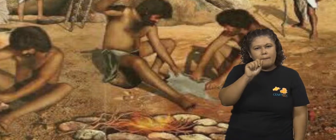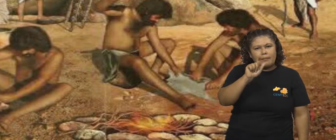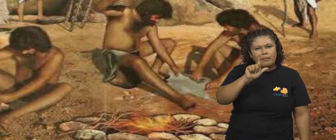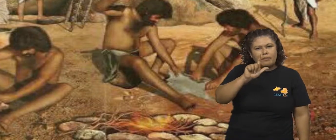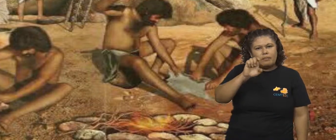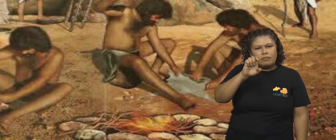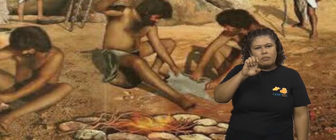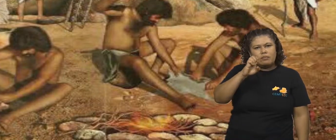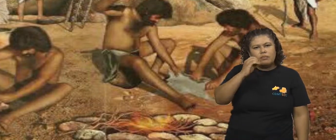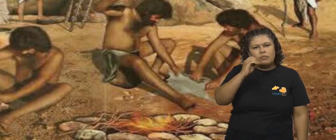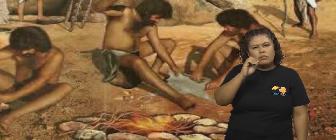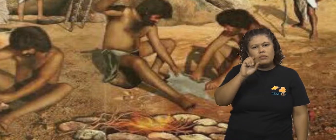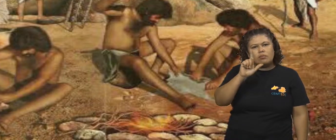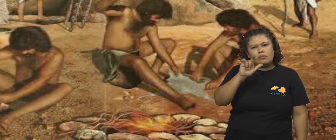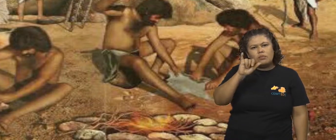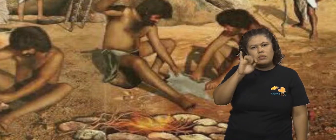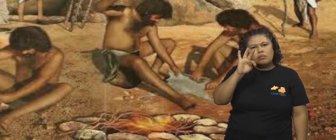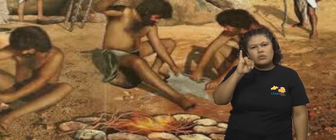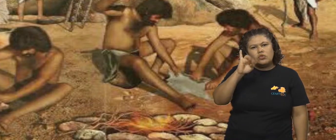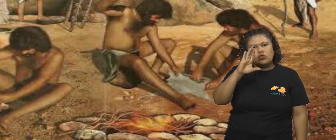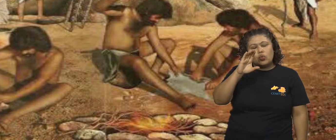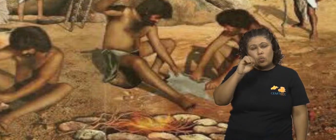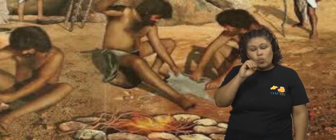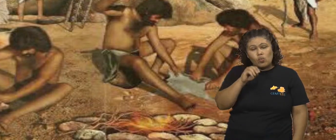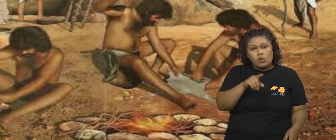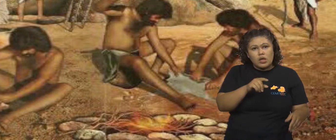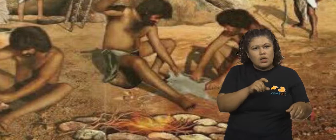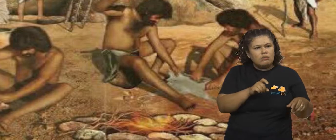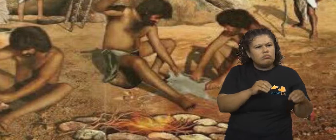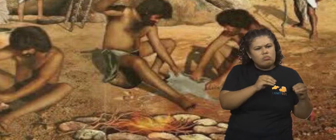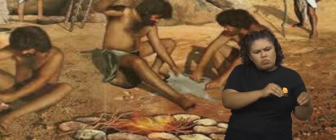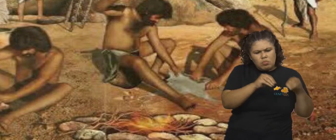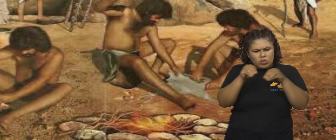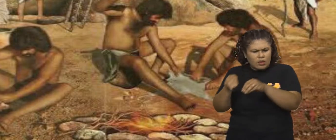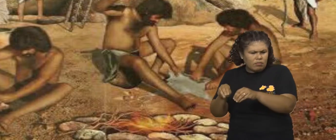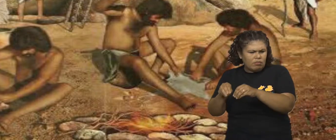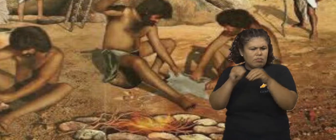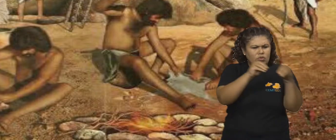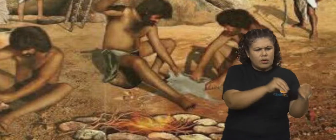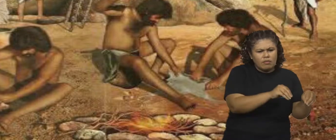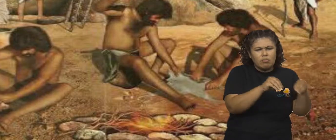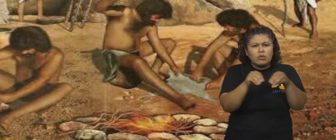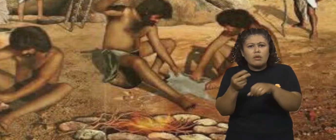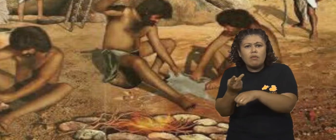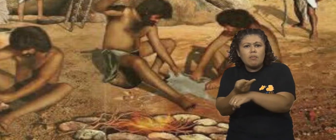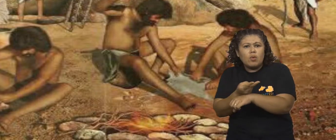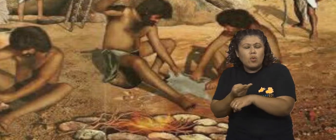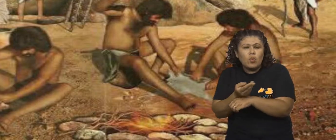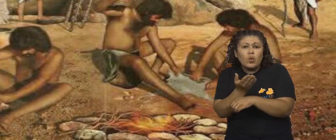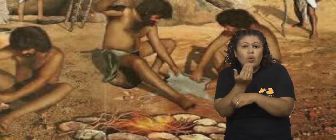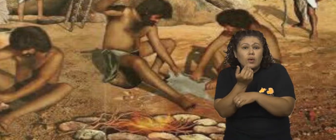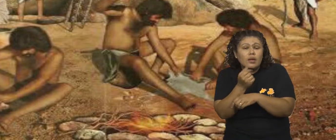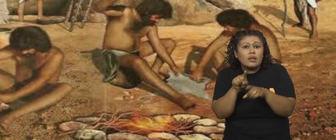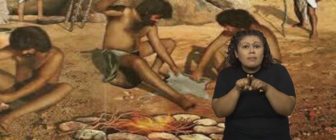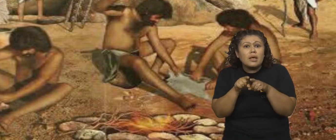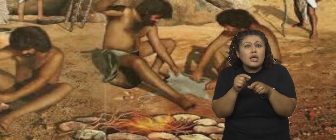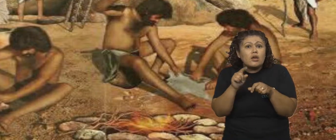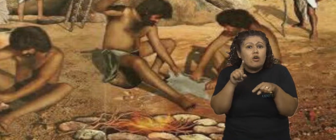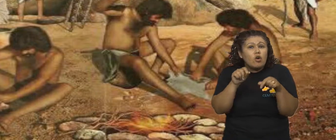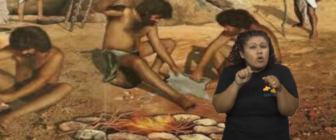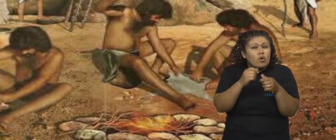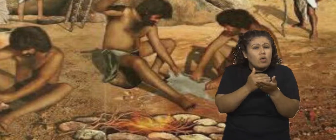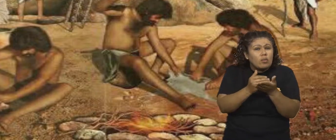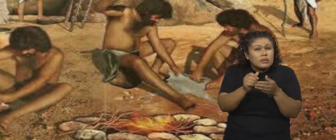deslocavam constantemente em busca de alimentos. Desenvolveram os primeiros instrumentos de caça, feitos em madeira, osso ou